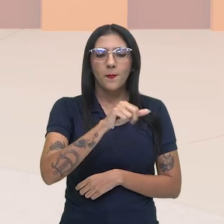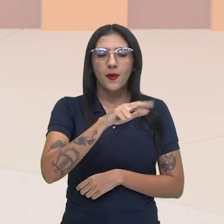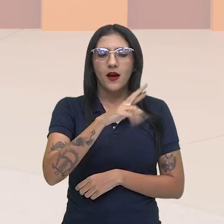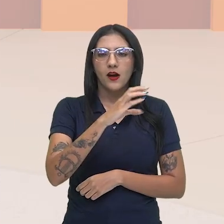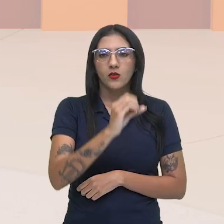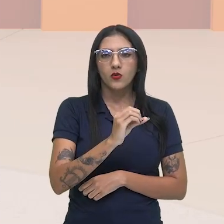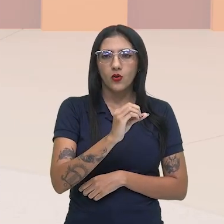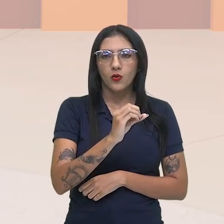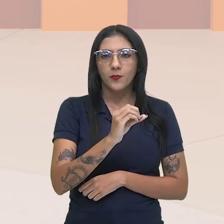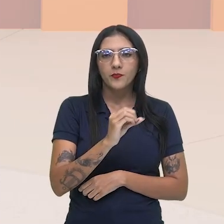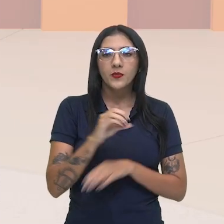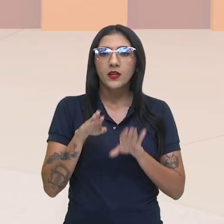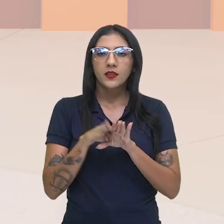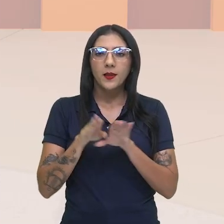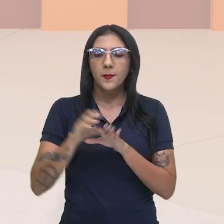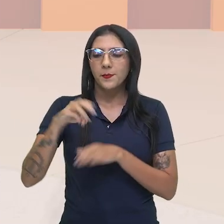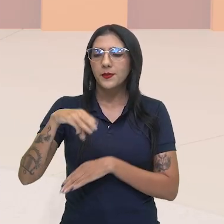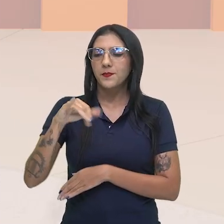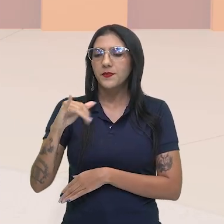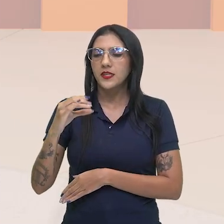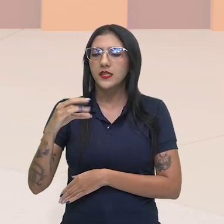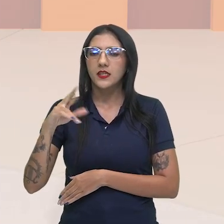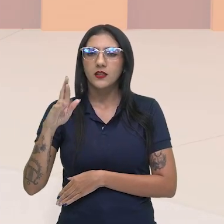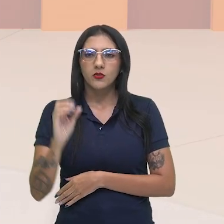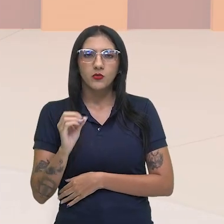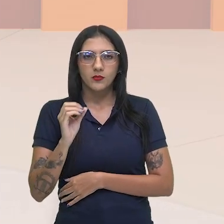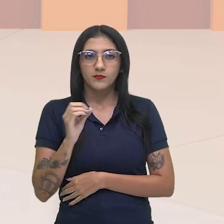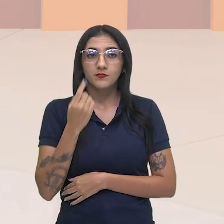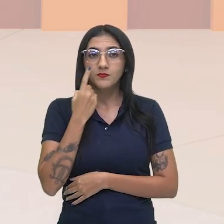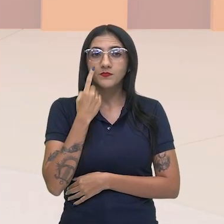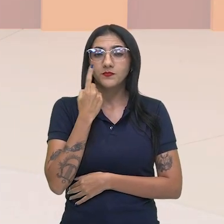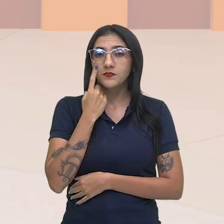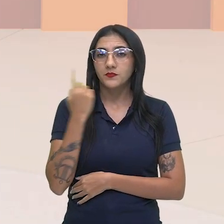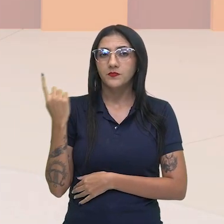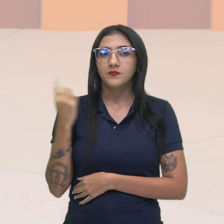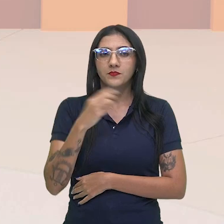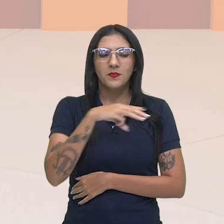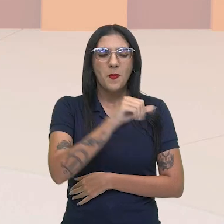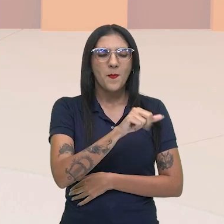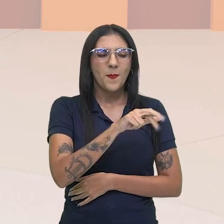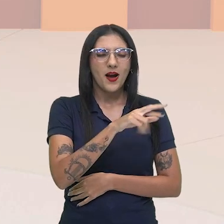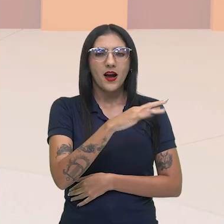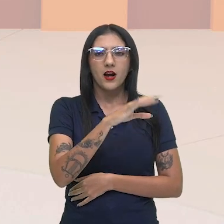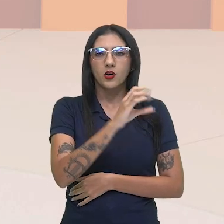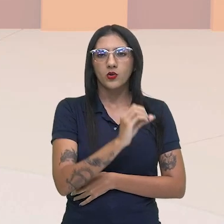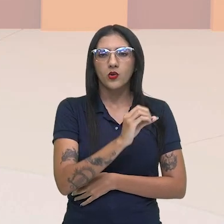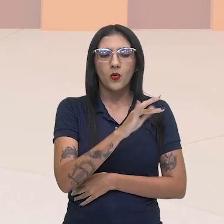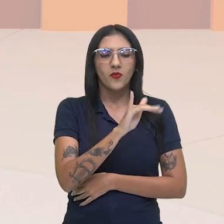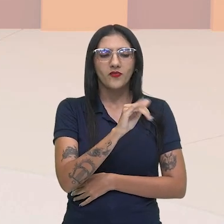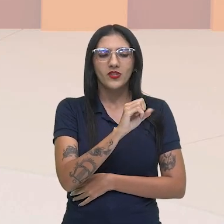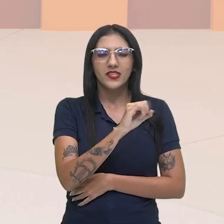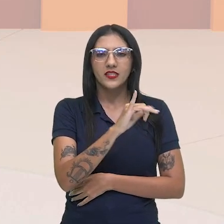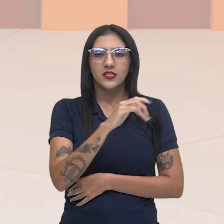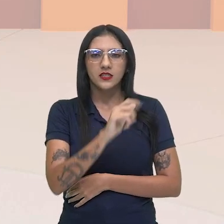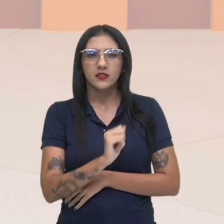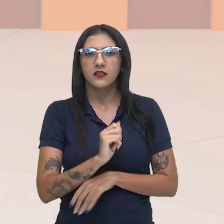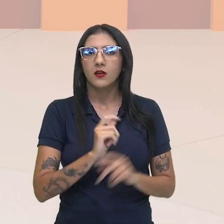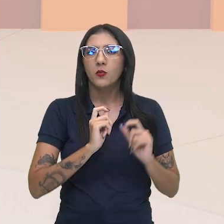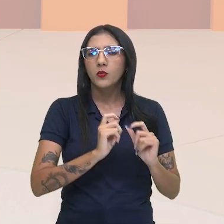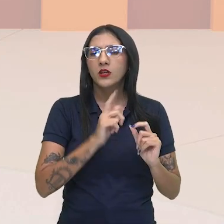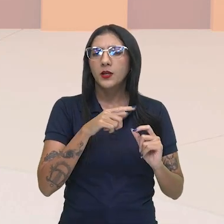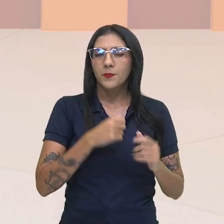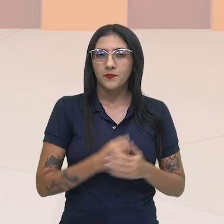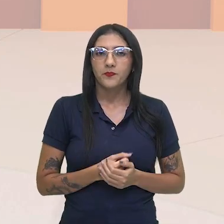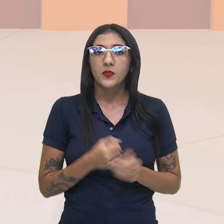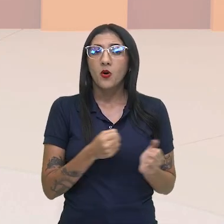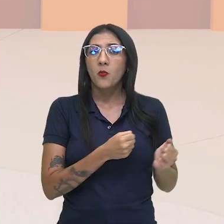do poder e a microfísica do poder. Vamos ver aí? Quando ele fala da macrofísica do poder, ele diz que o